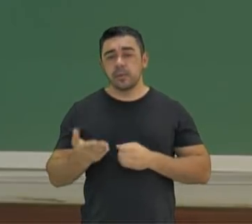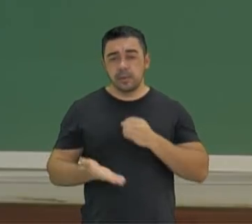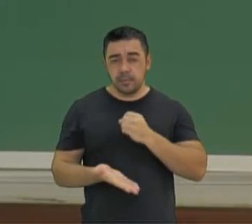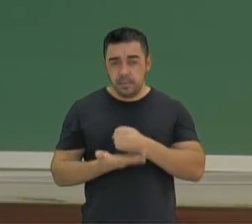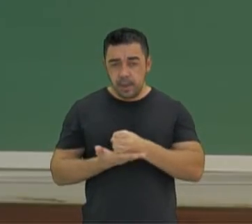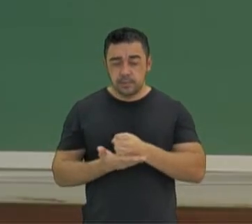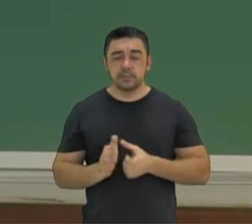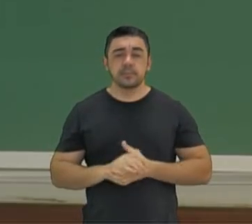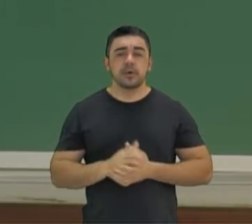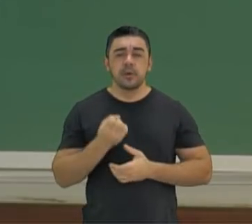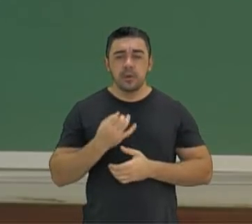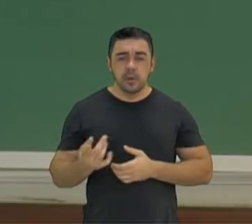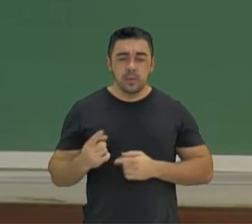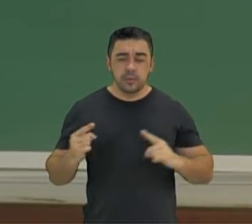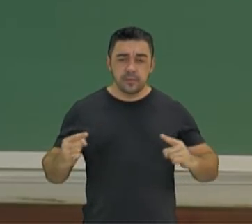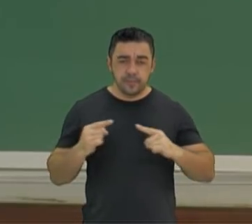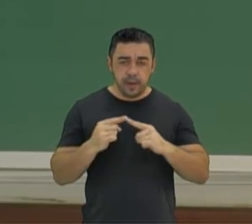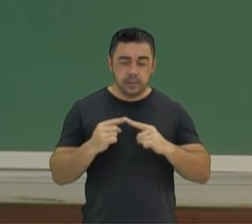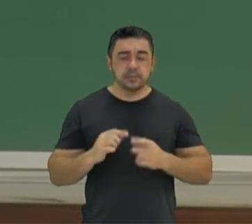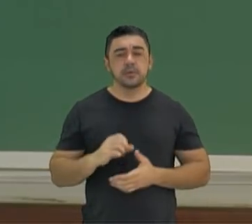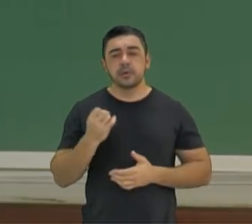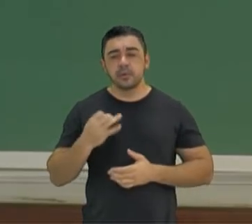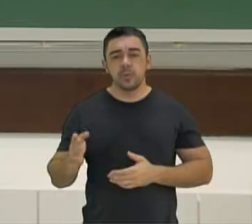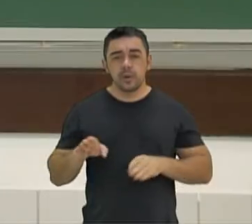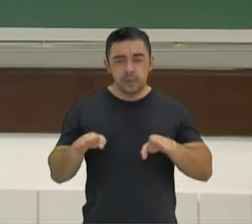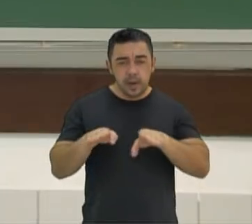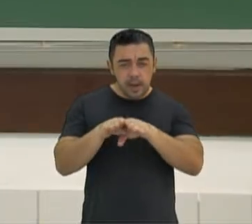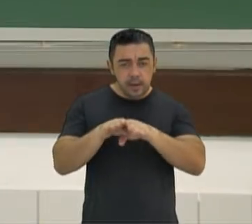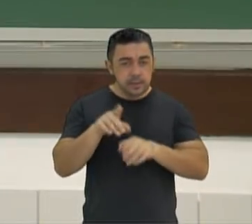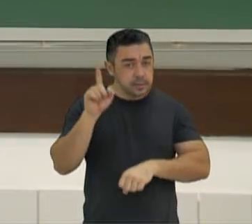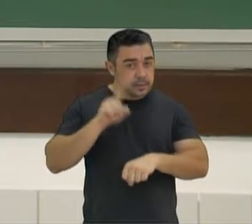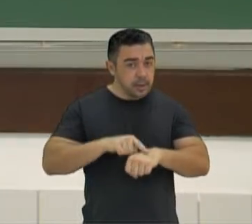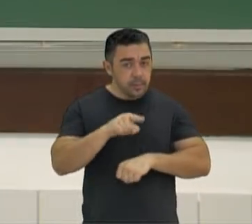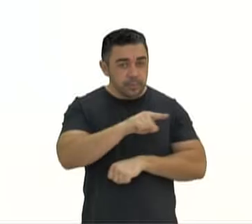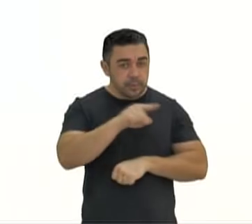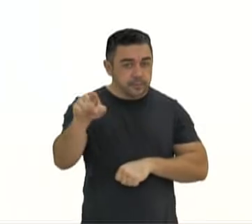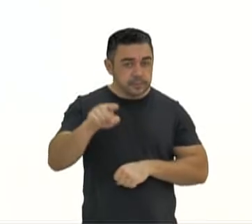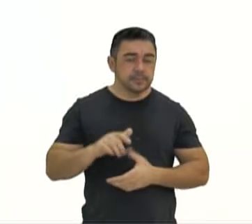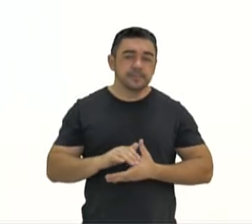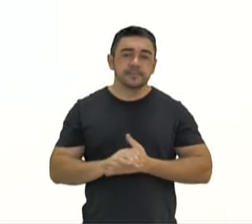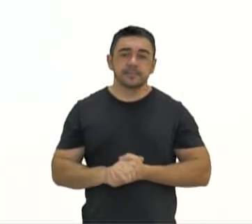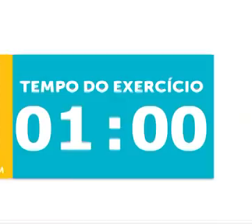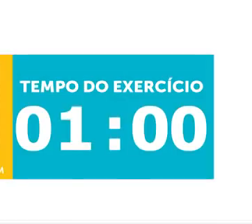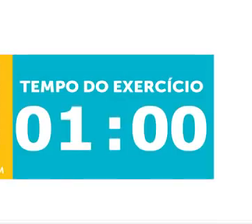bases, quantos vértices e quantas arestas? Tempo para vocês.